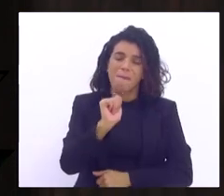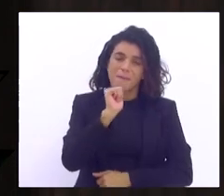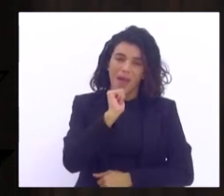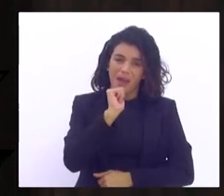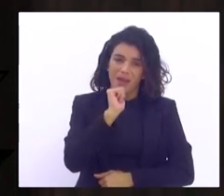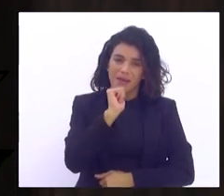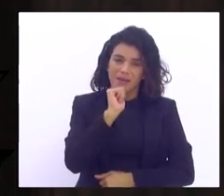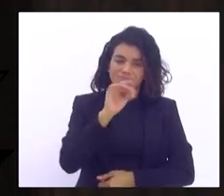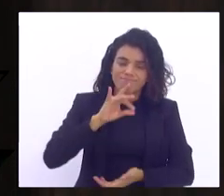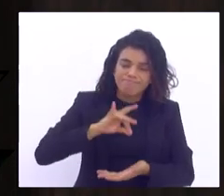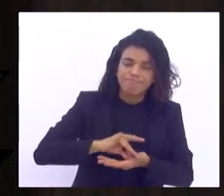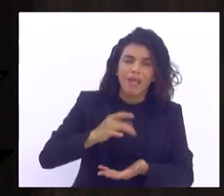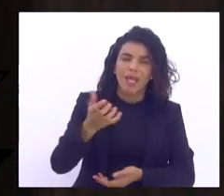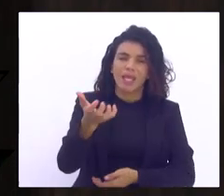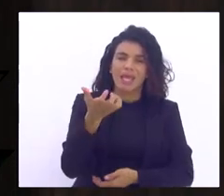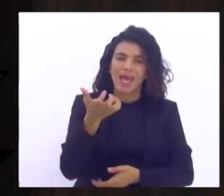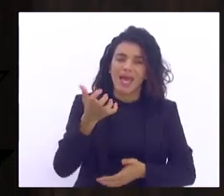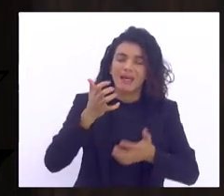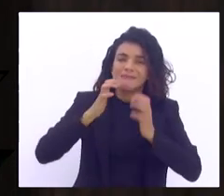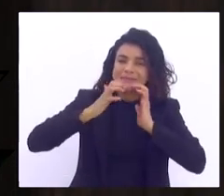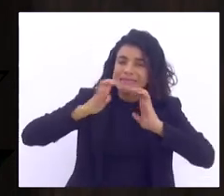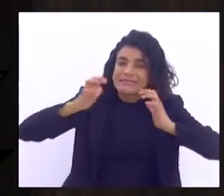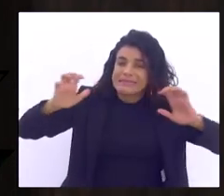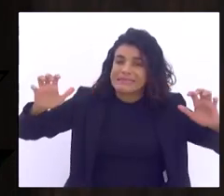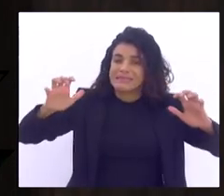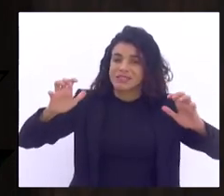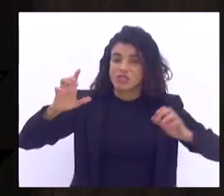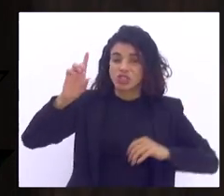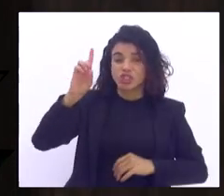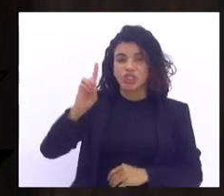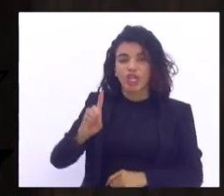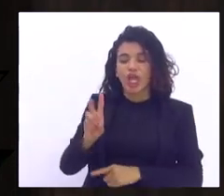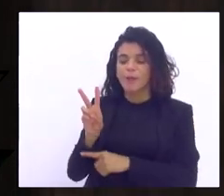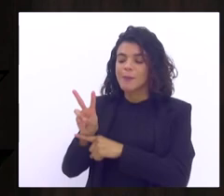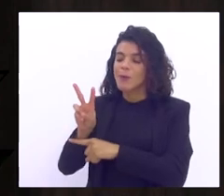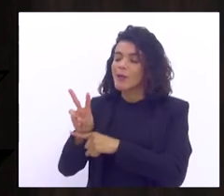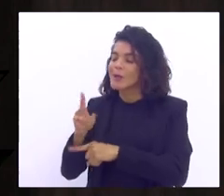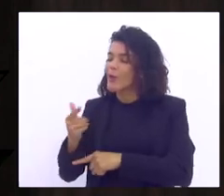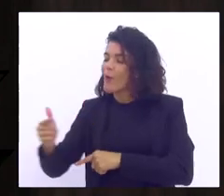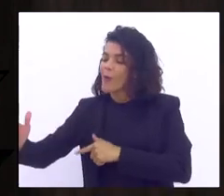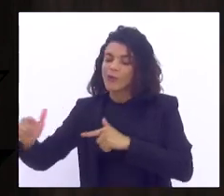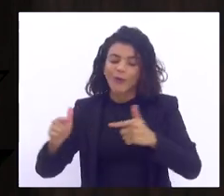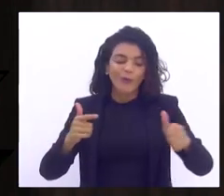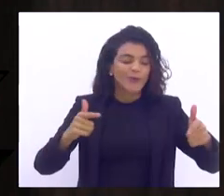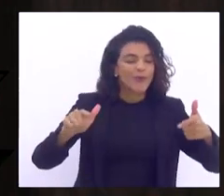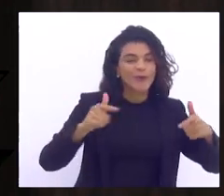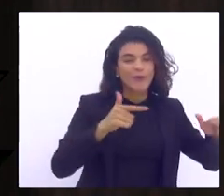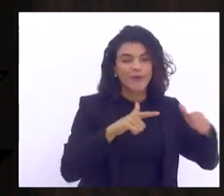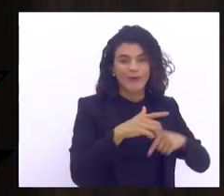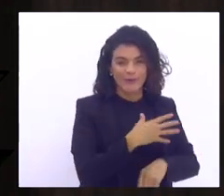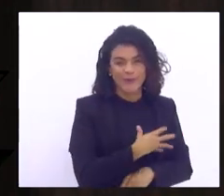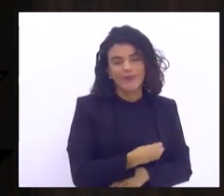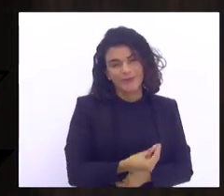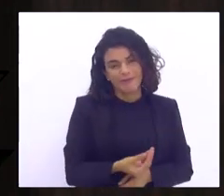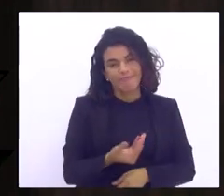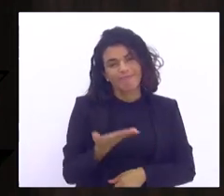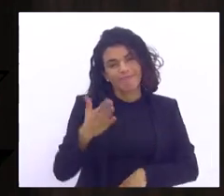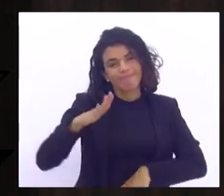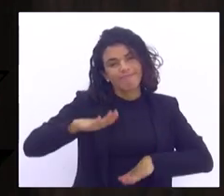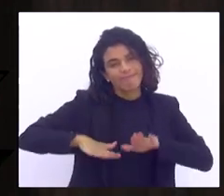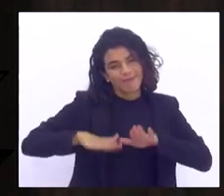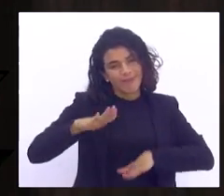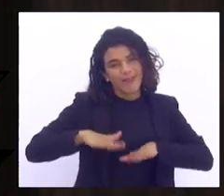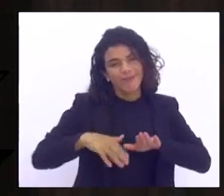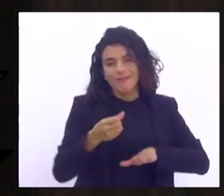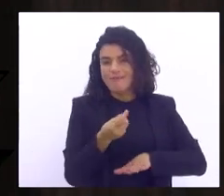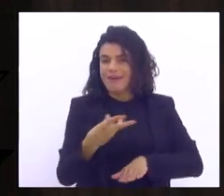que realmente quer clamar pelo direito de outras, de outros filhos, de outras mães, que talvez muitas